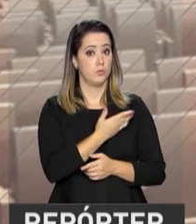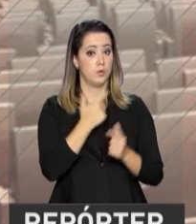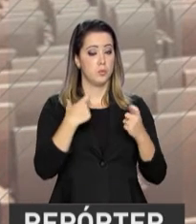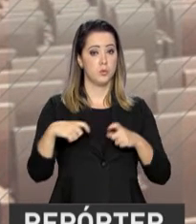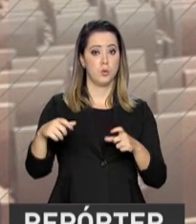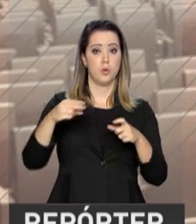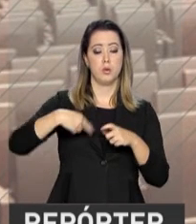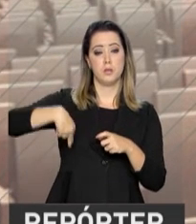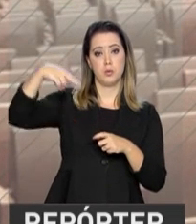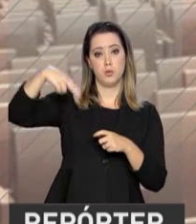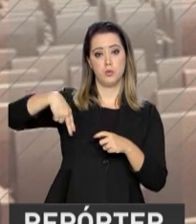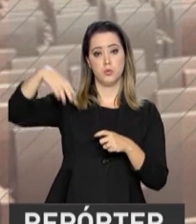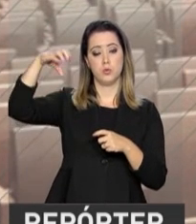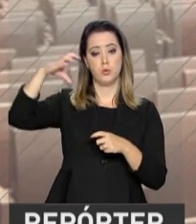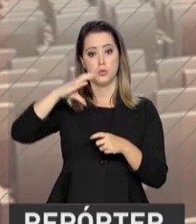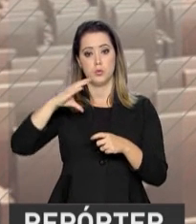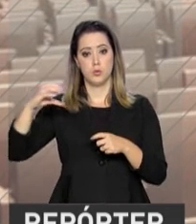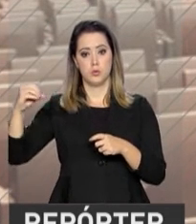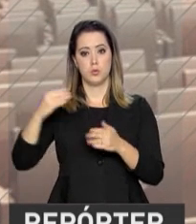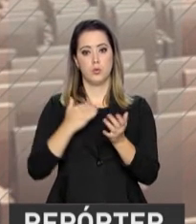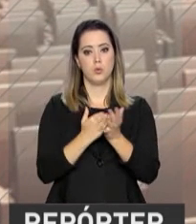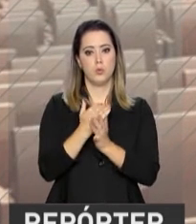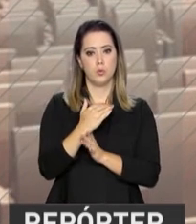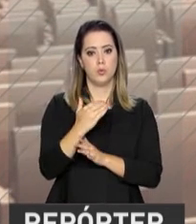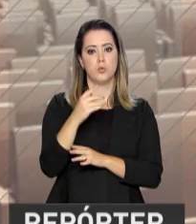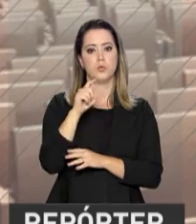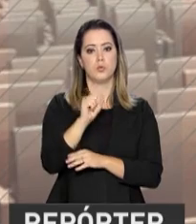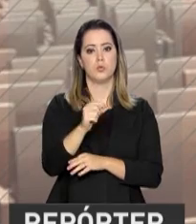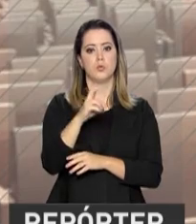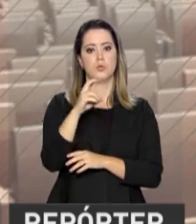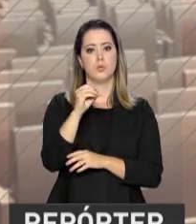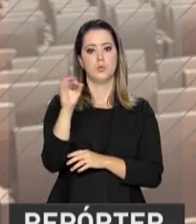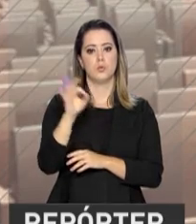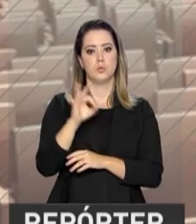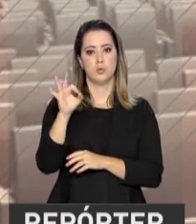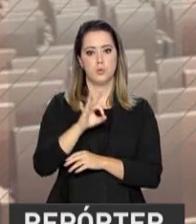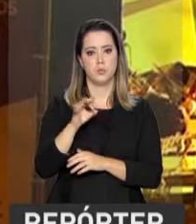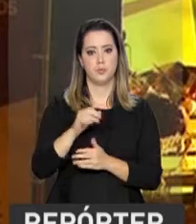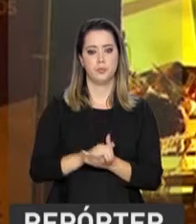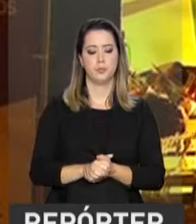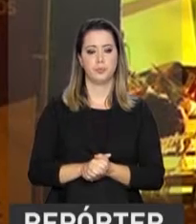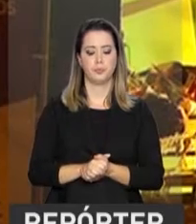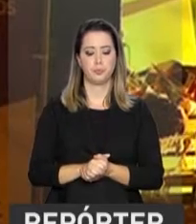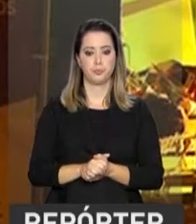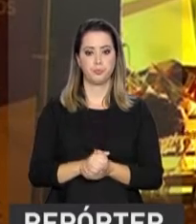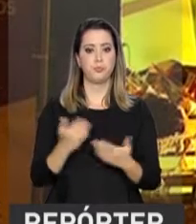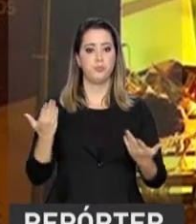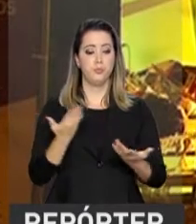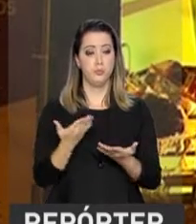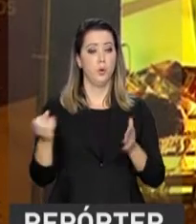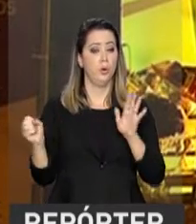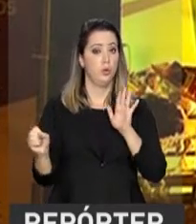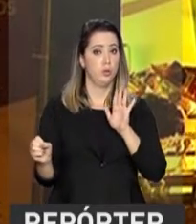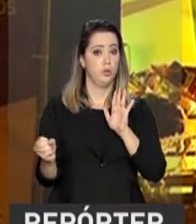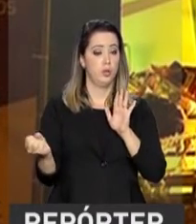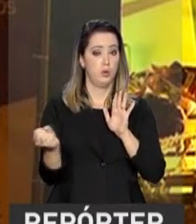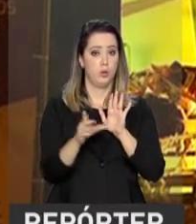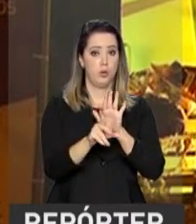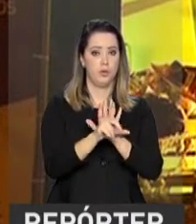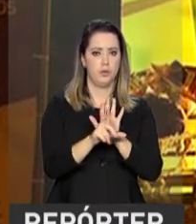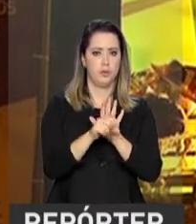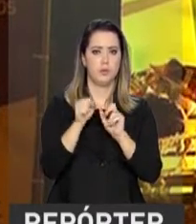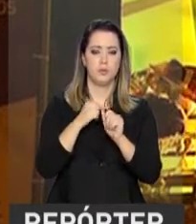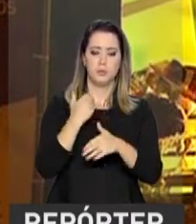regiões norte, nordeste e centro-oeste, permanece o percentual de 50%. A nova Lei Rouanet ainda vai permitir